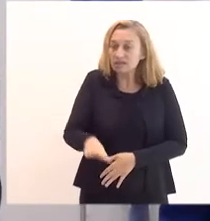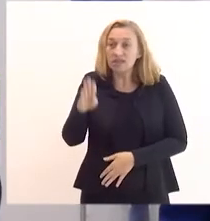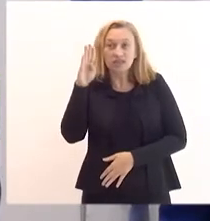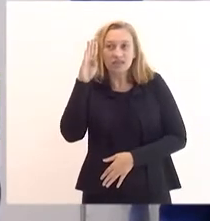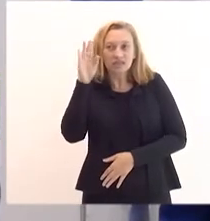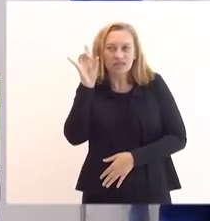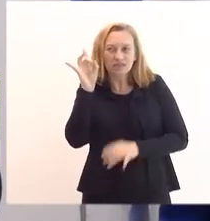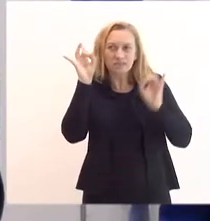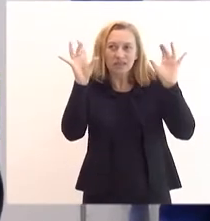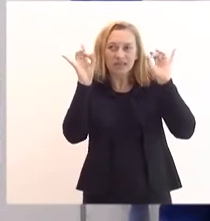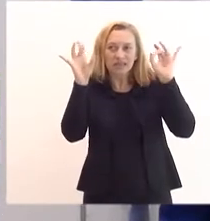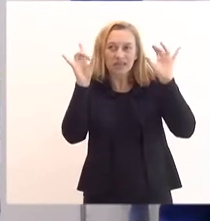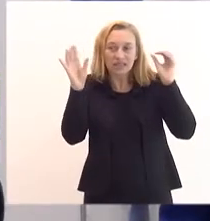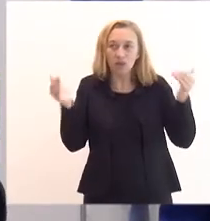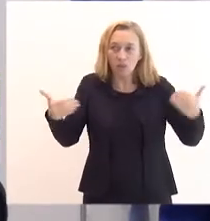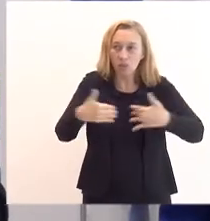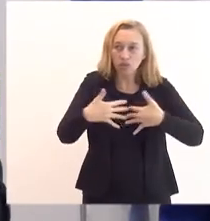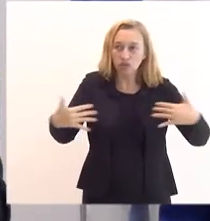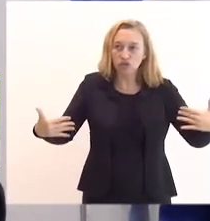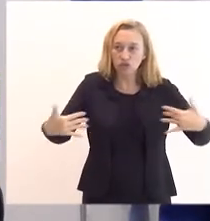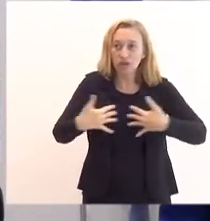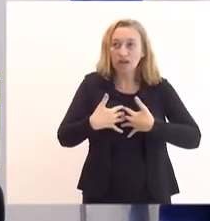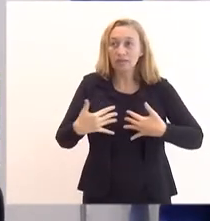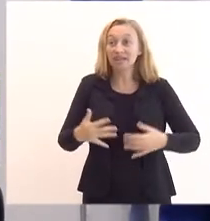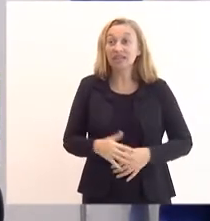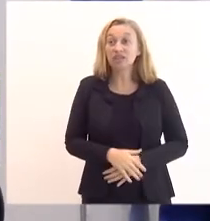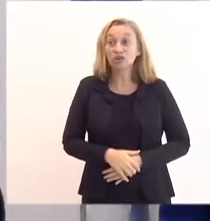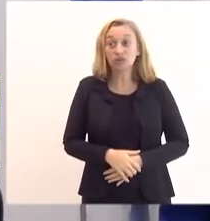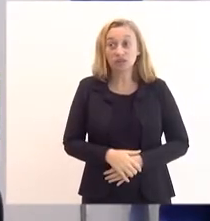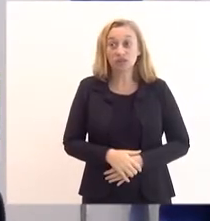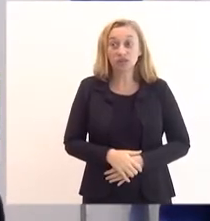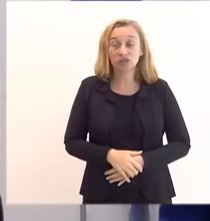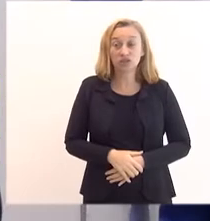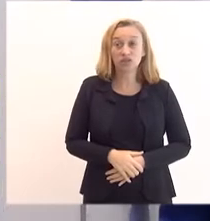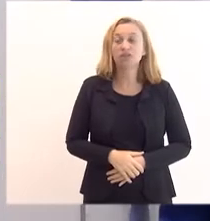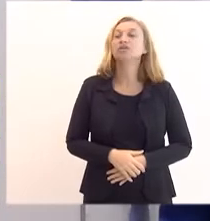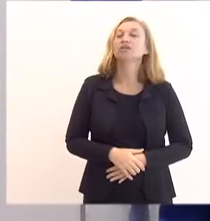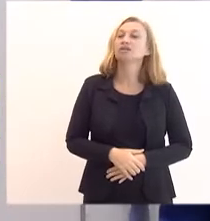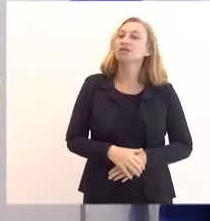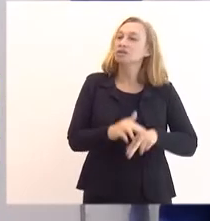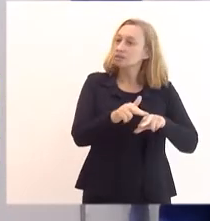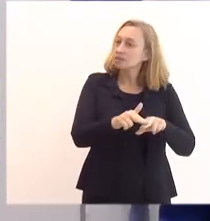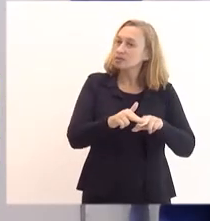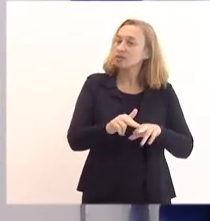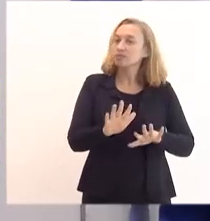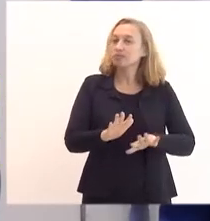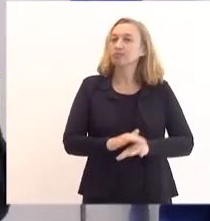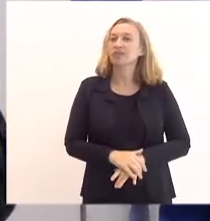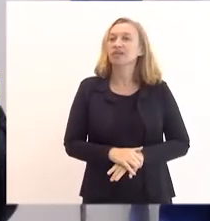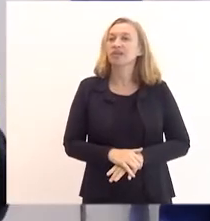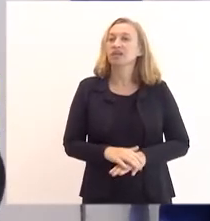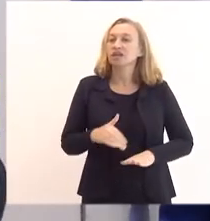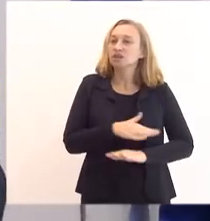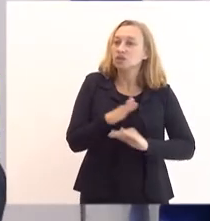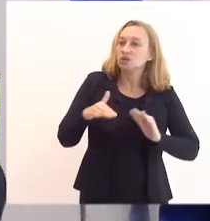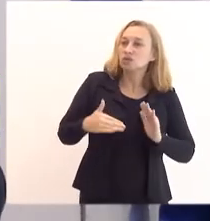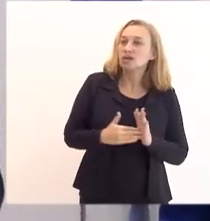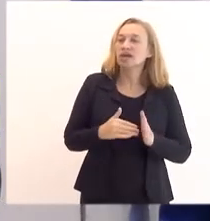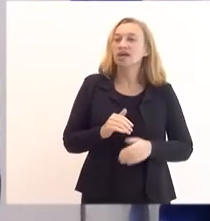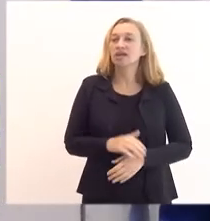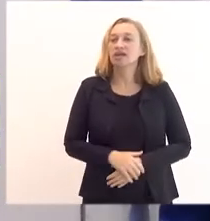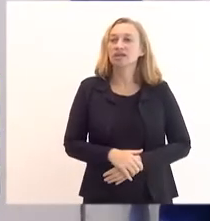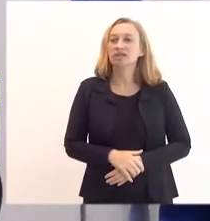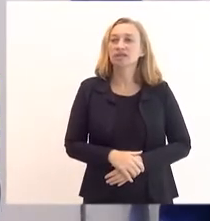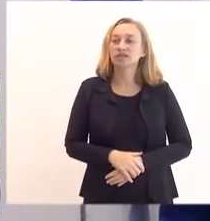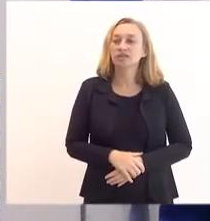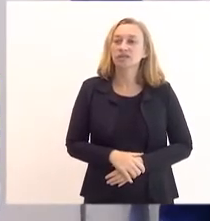as crianças autistas. Justamente pelo fato de que muitas delas, entre todos os transtornos que